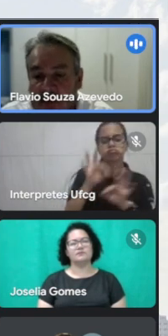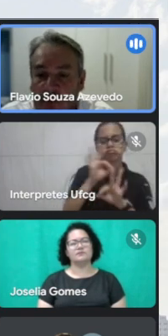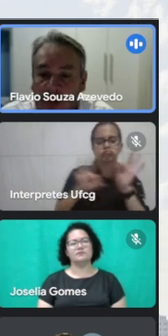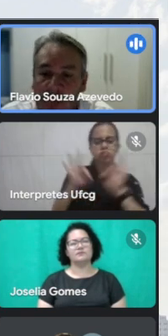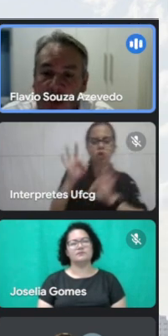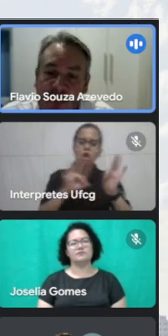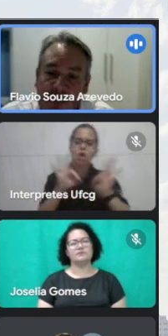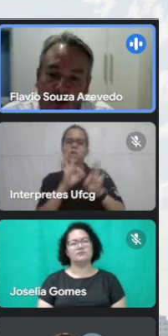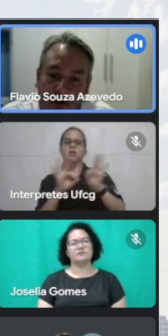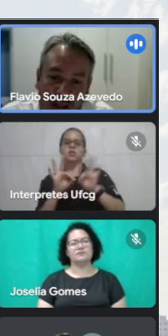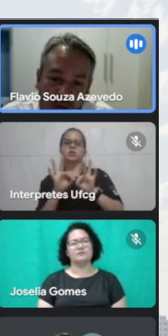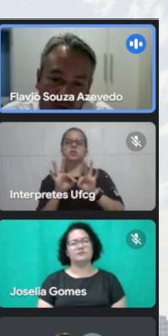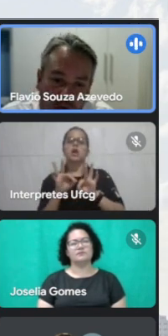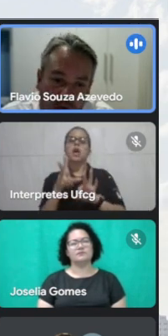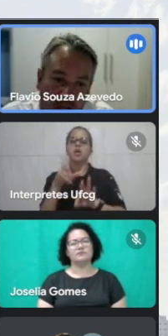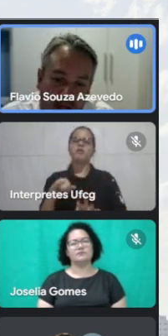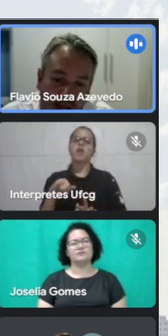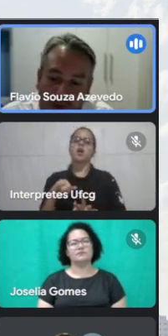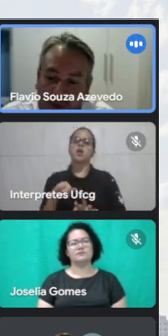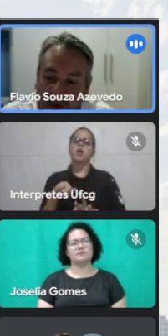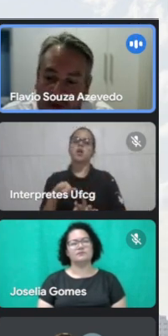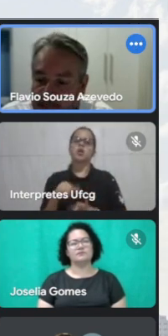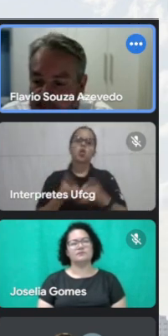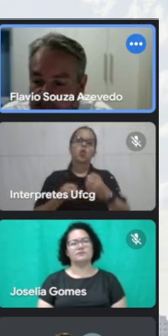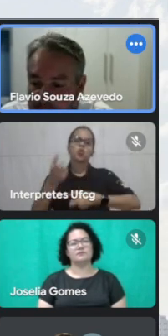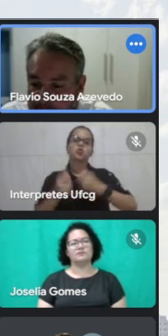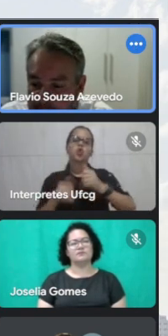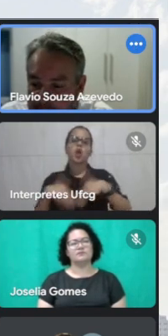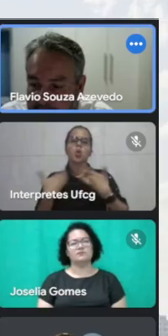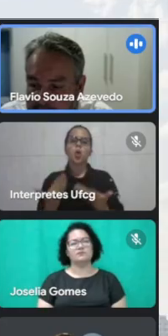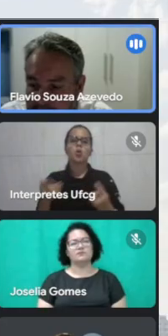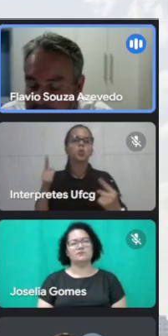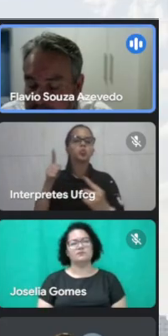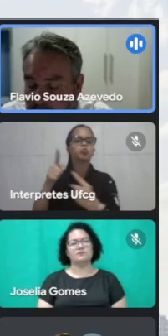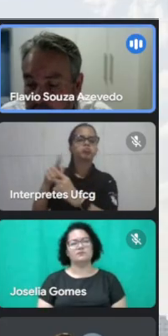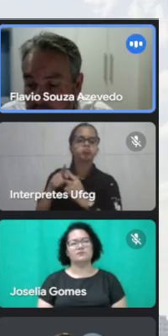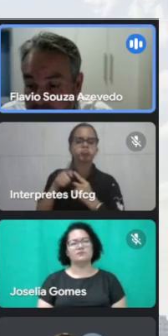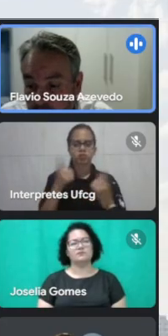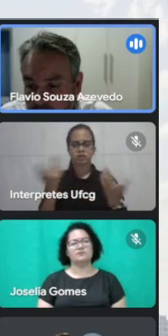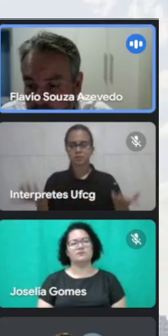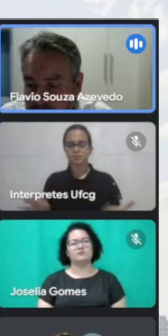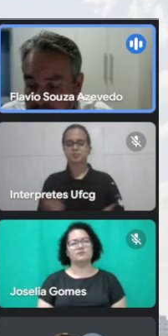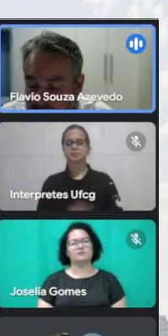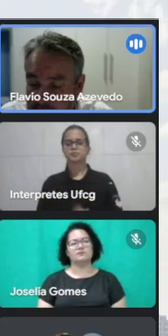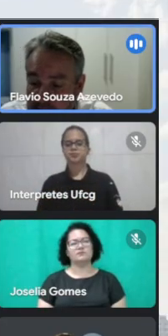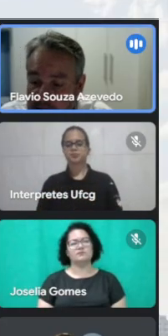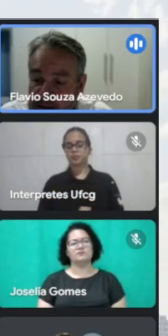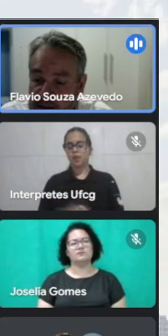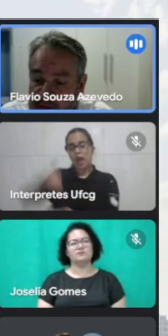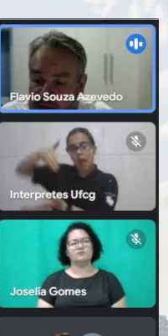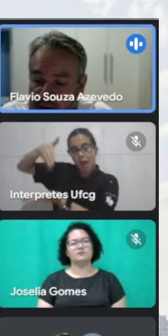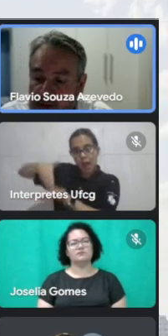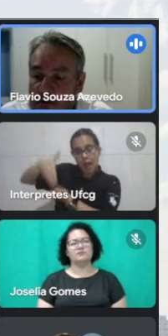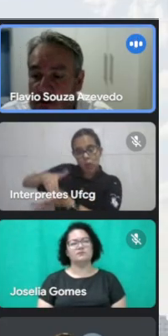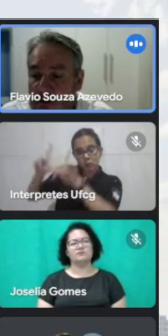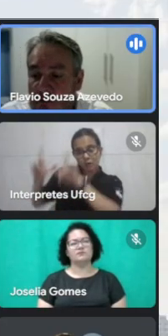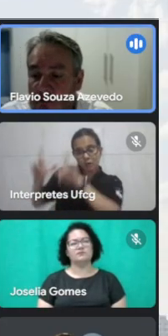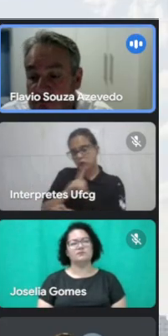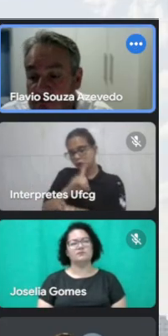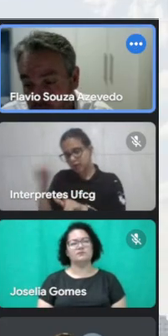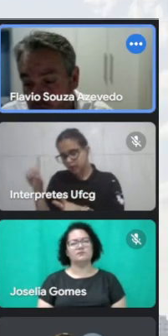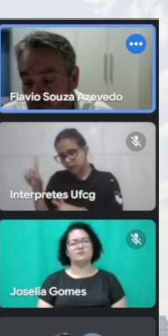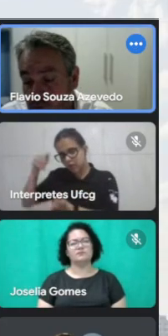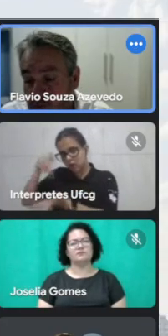para cima ou para baixo, você consegue controlar essa altura. E nessa última foto da direita, a gente vê, né,